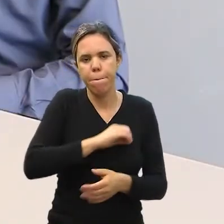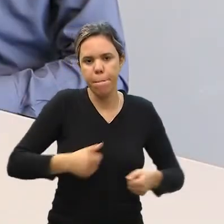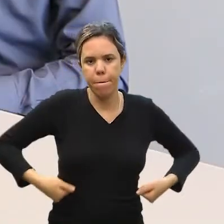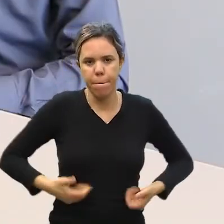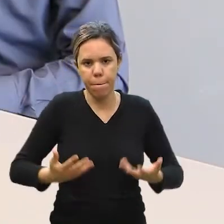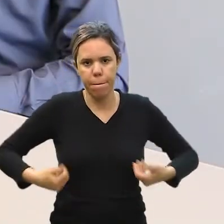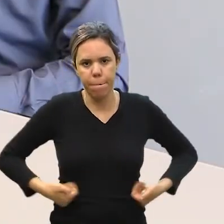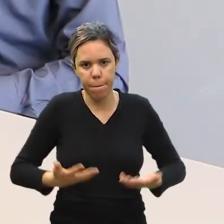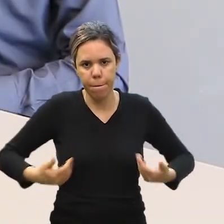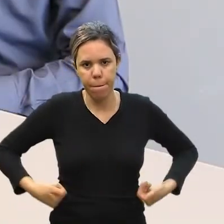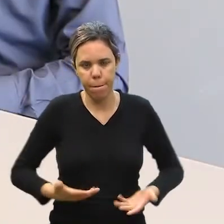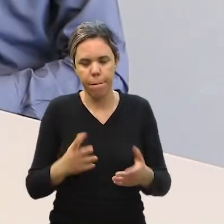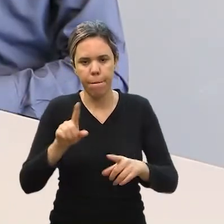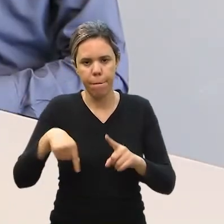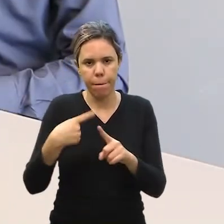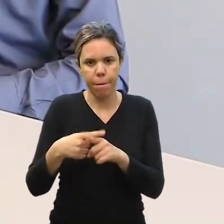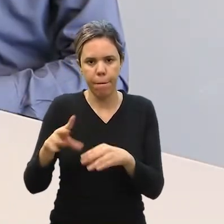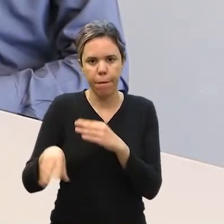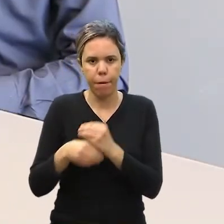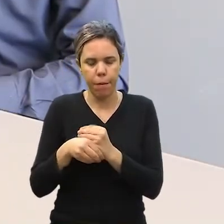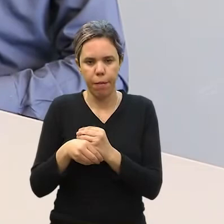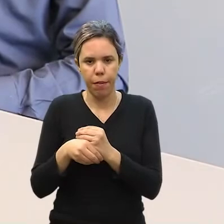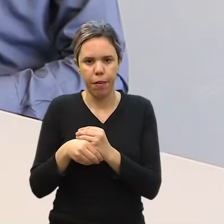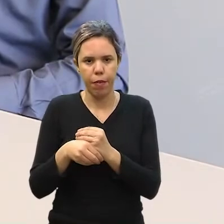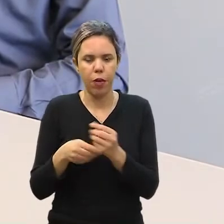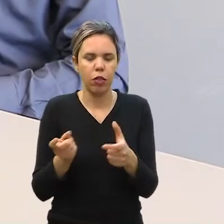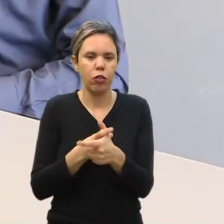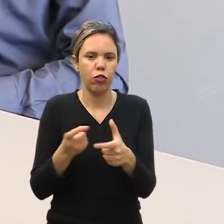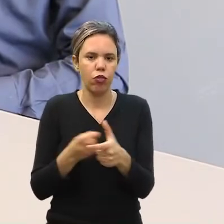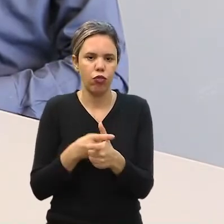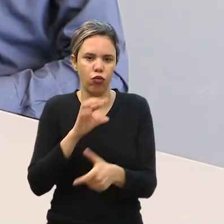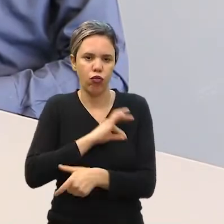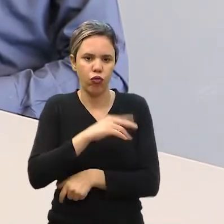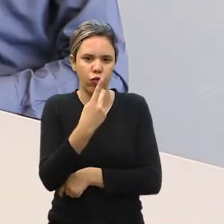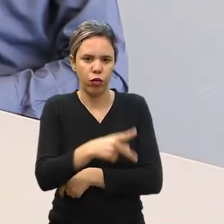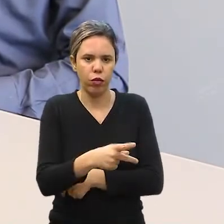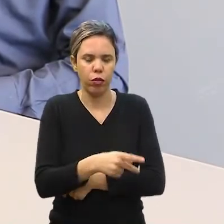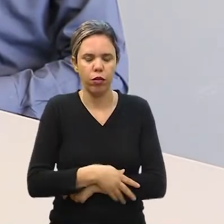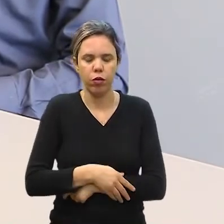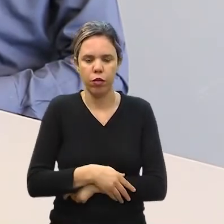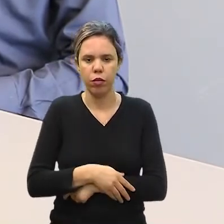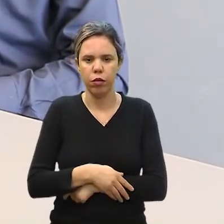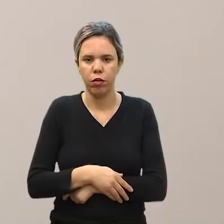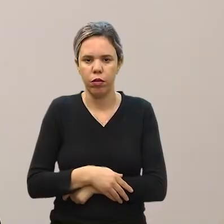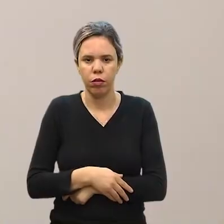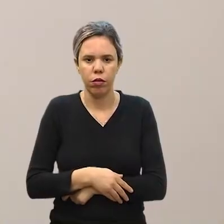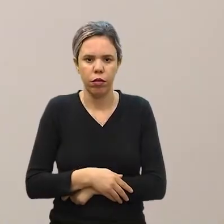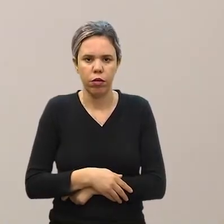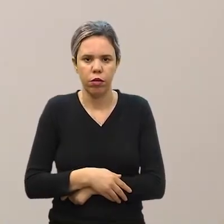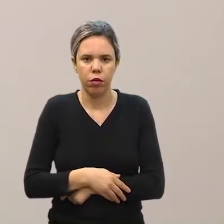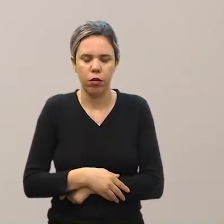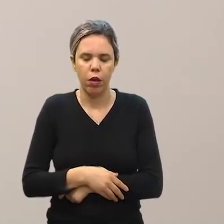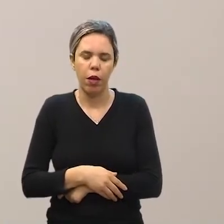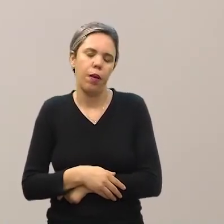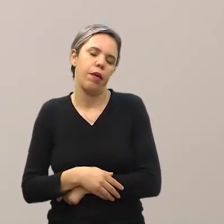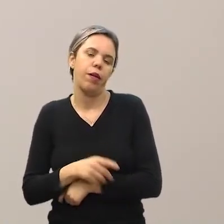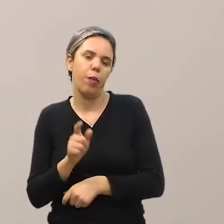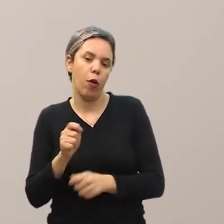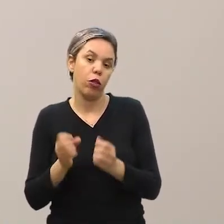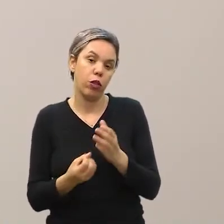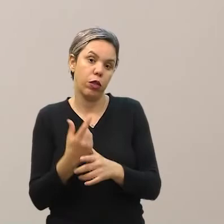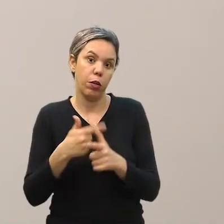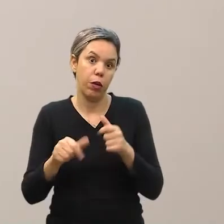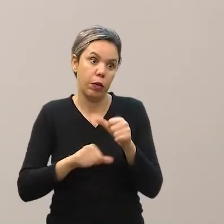gasta, e ela vai adicionar uma despesa no orçamento dela, isso tem uma chance grande